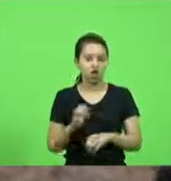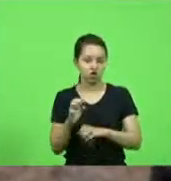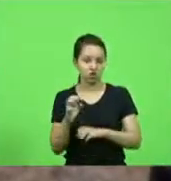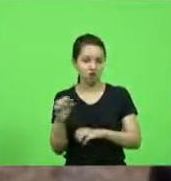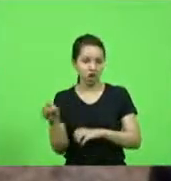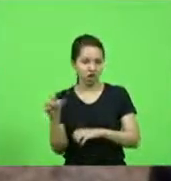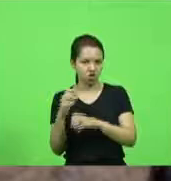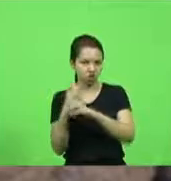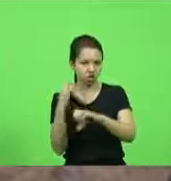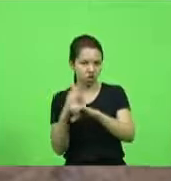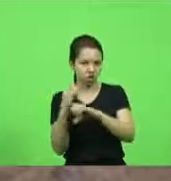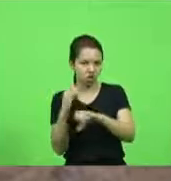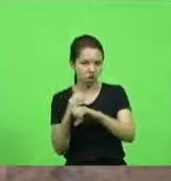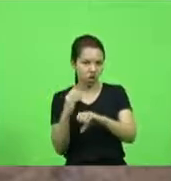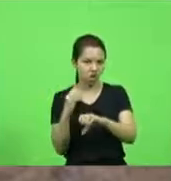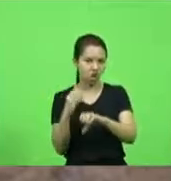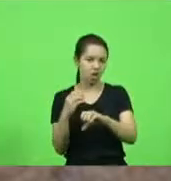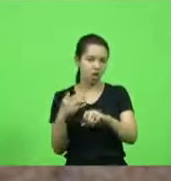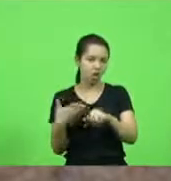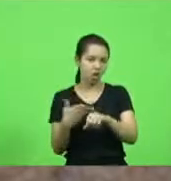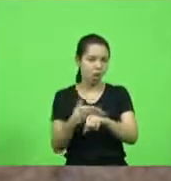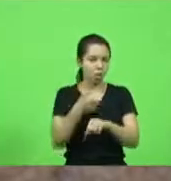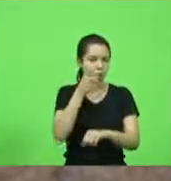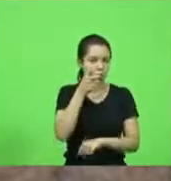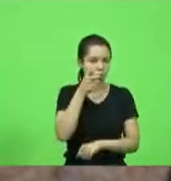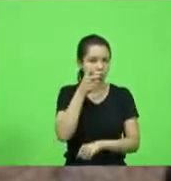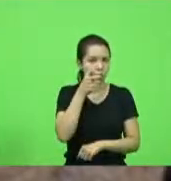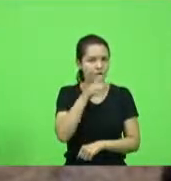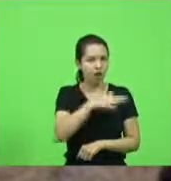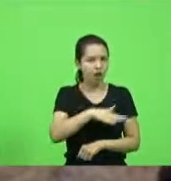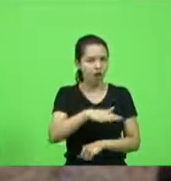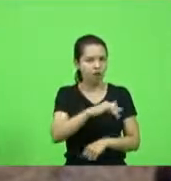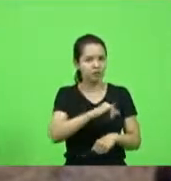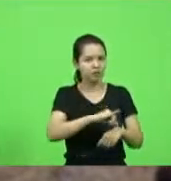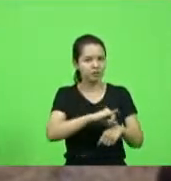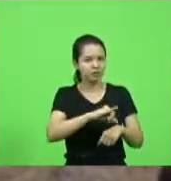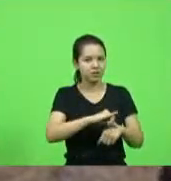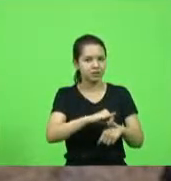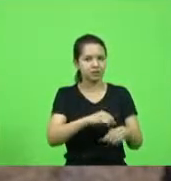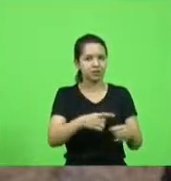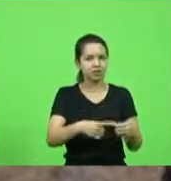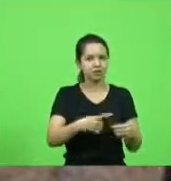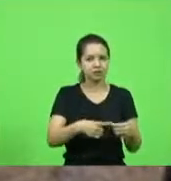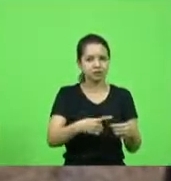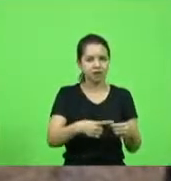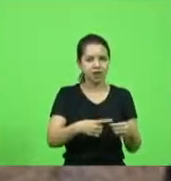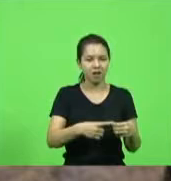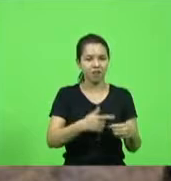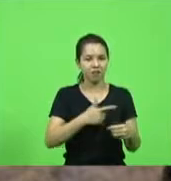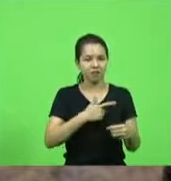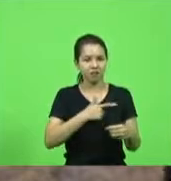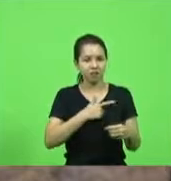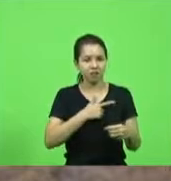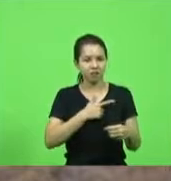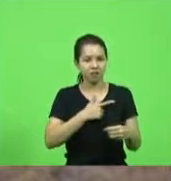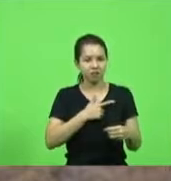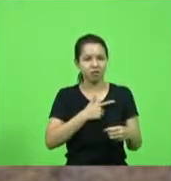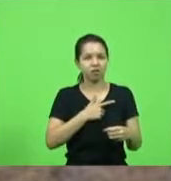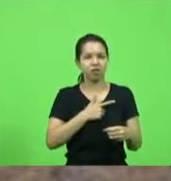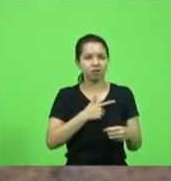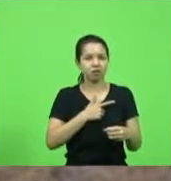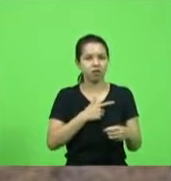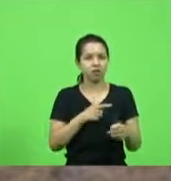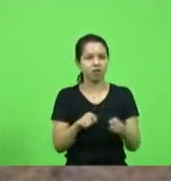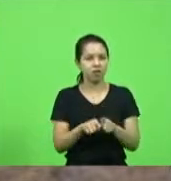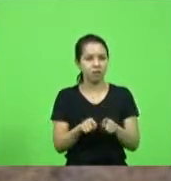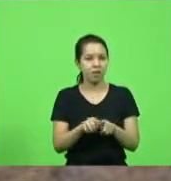do outro, e ficou um negócio muito feio no centro da cidade. E a BR também, ela está